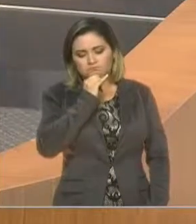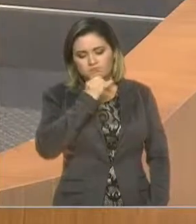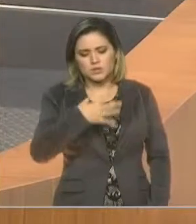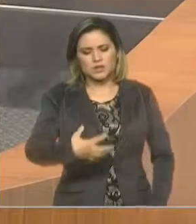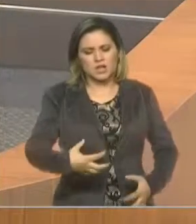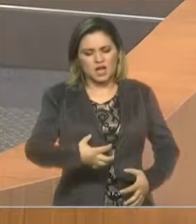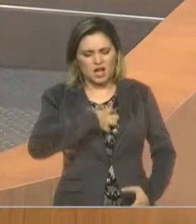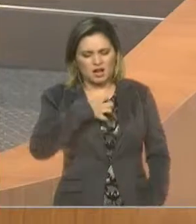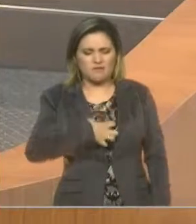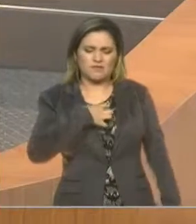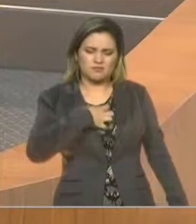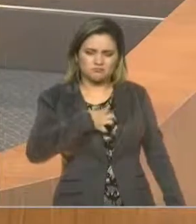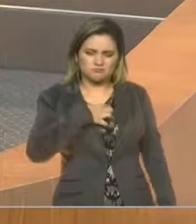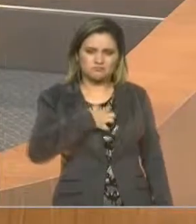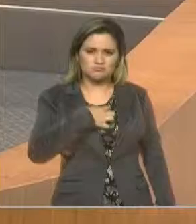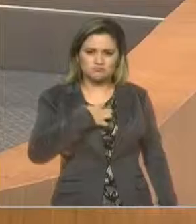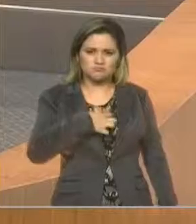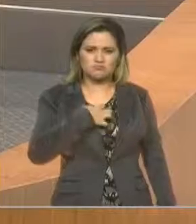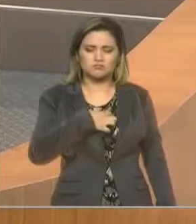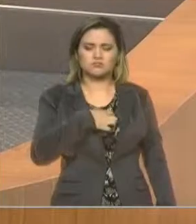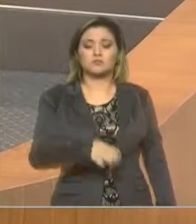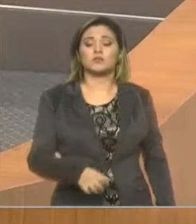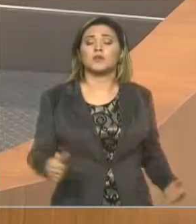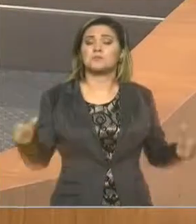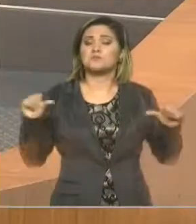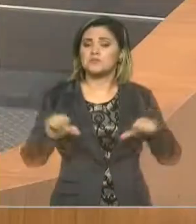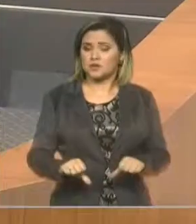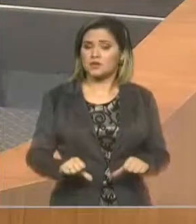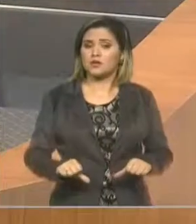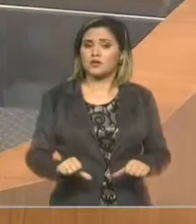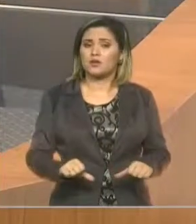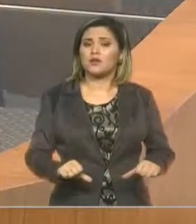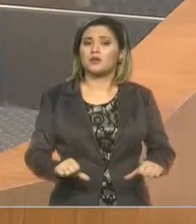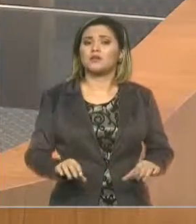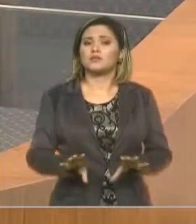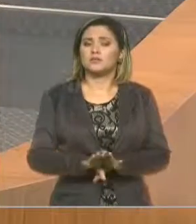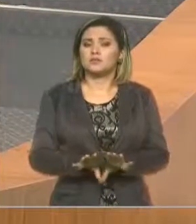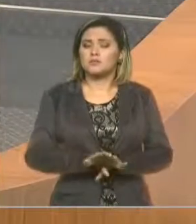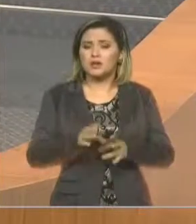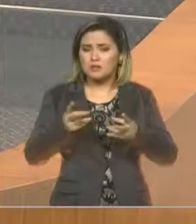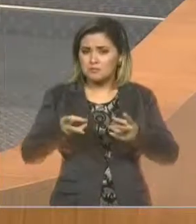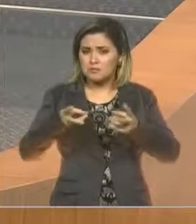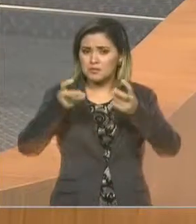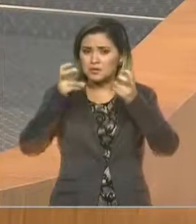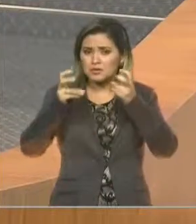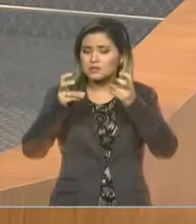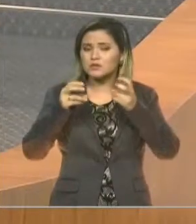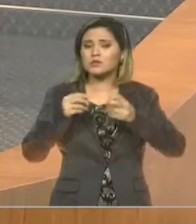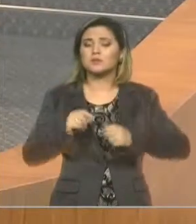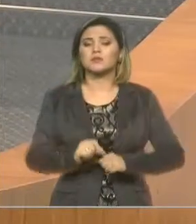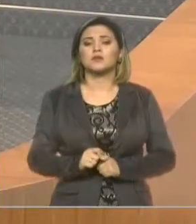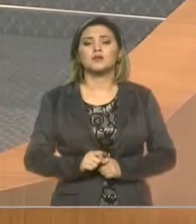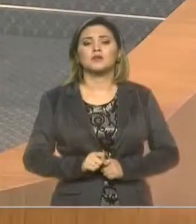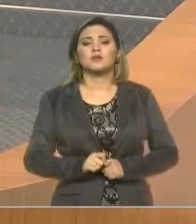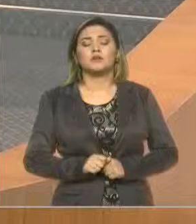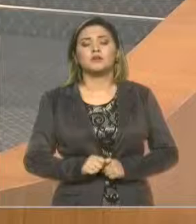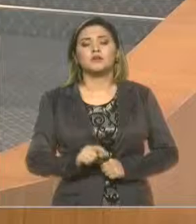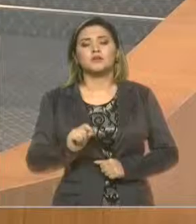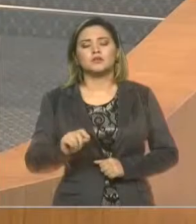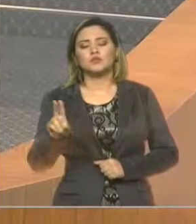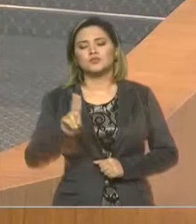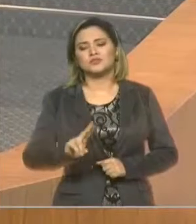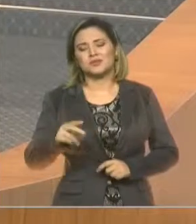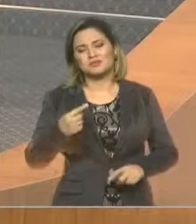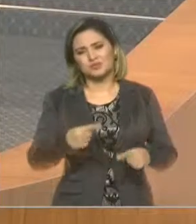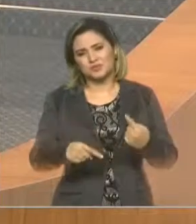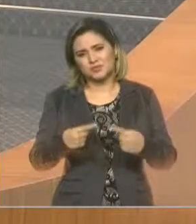indignação e tristeza, e pior ainda é ver a forma que tem sido abordado, uma abordagem meramente política no plano